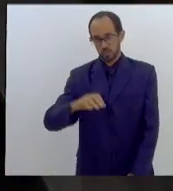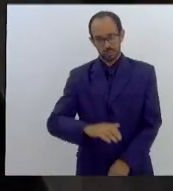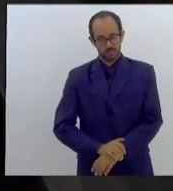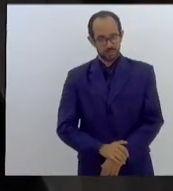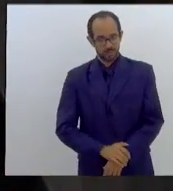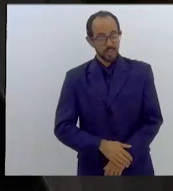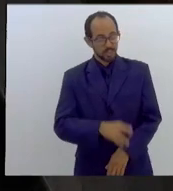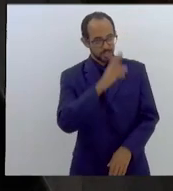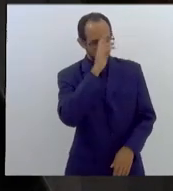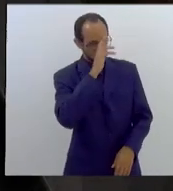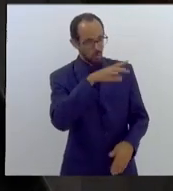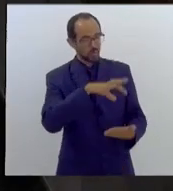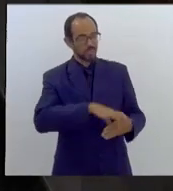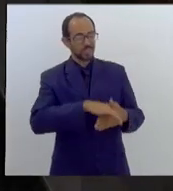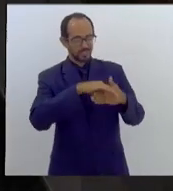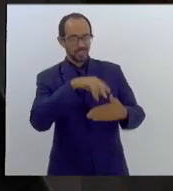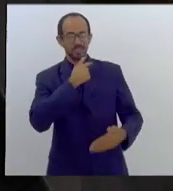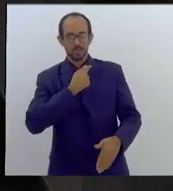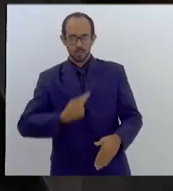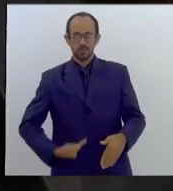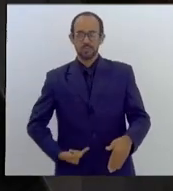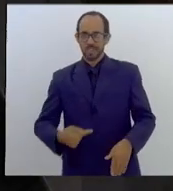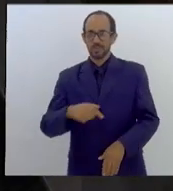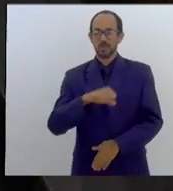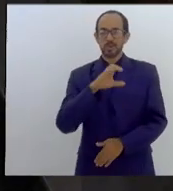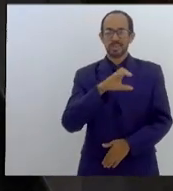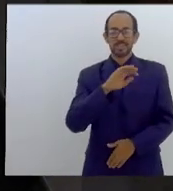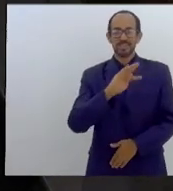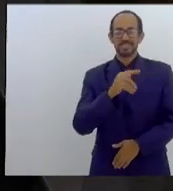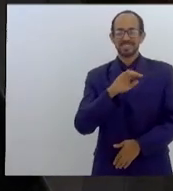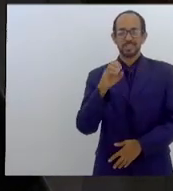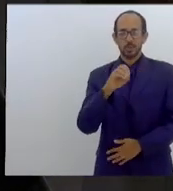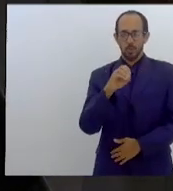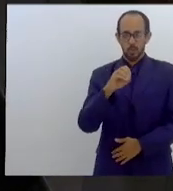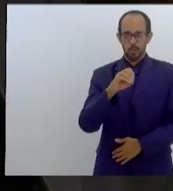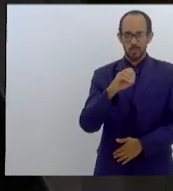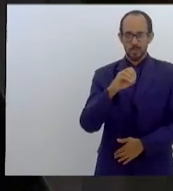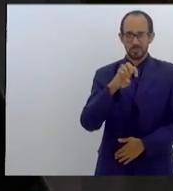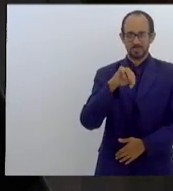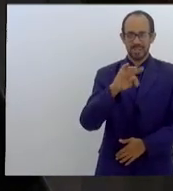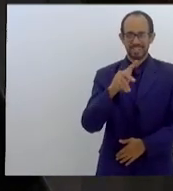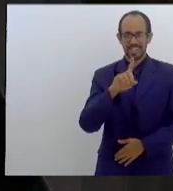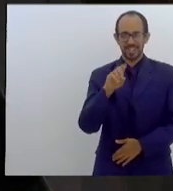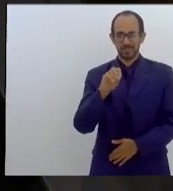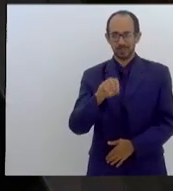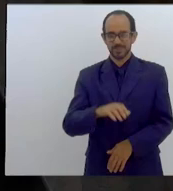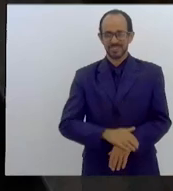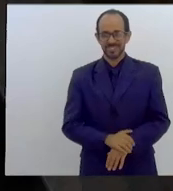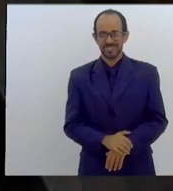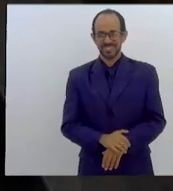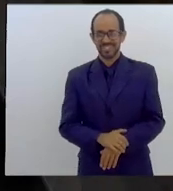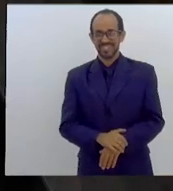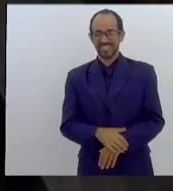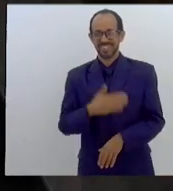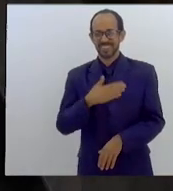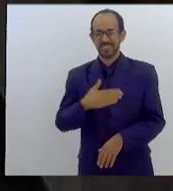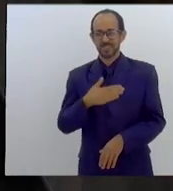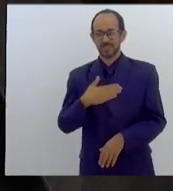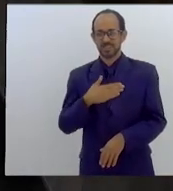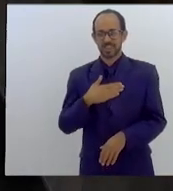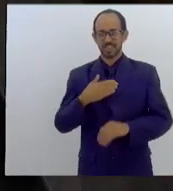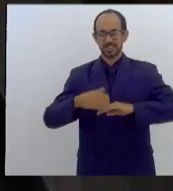Perfeitamente. Senhor líder do governo, Chico Machado. Eu queria